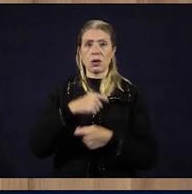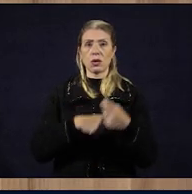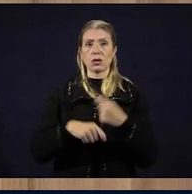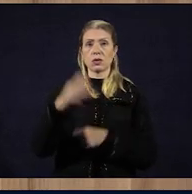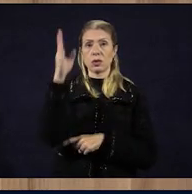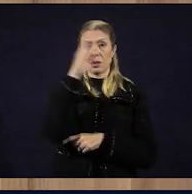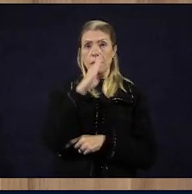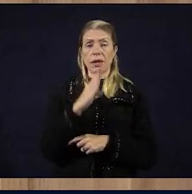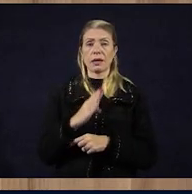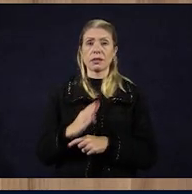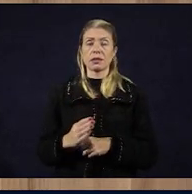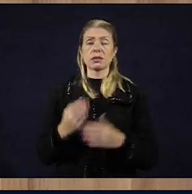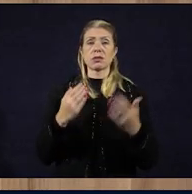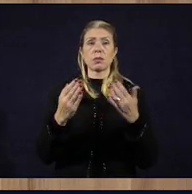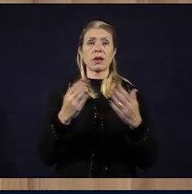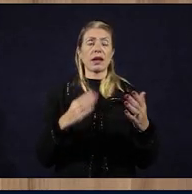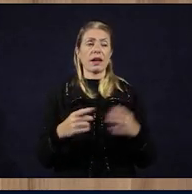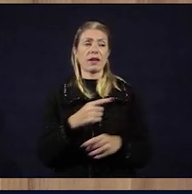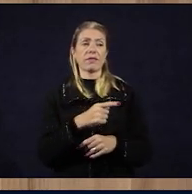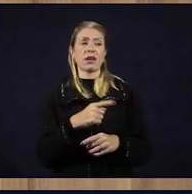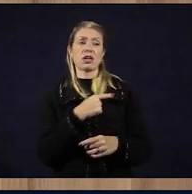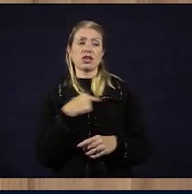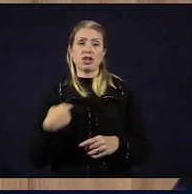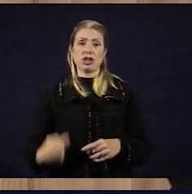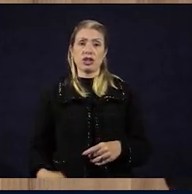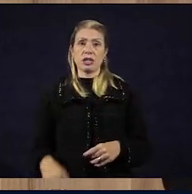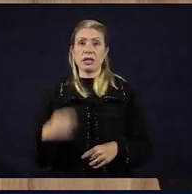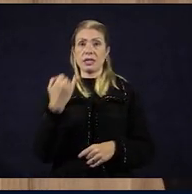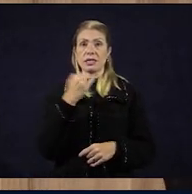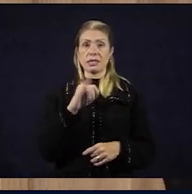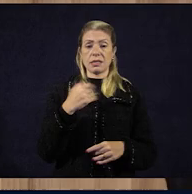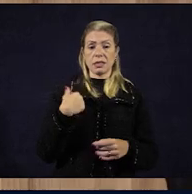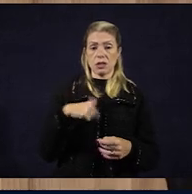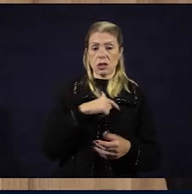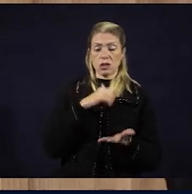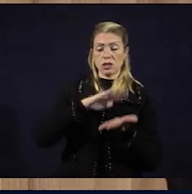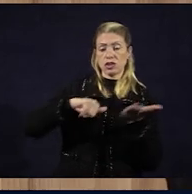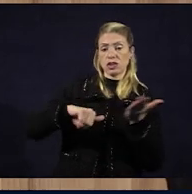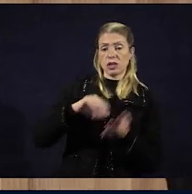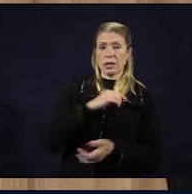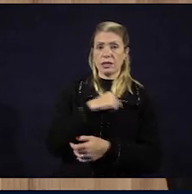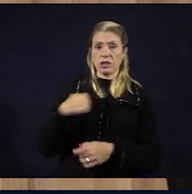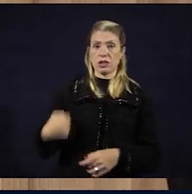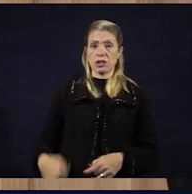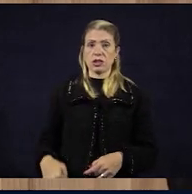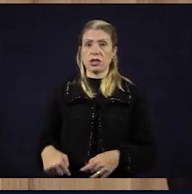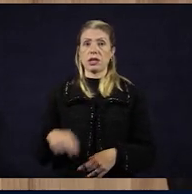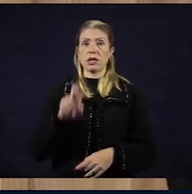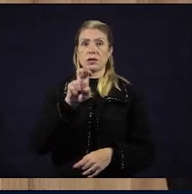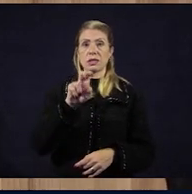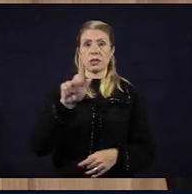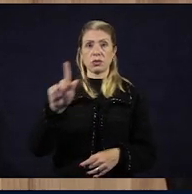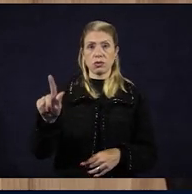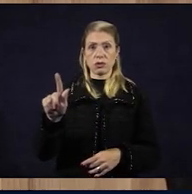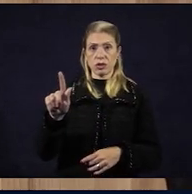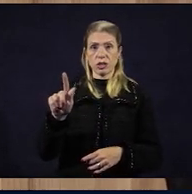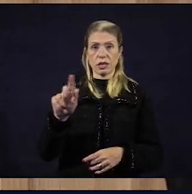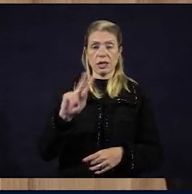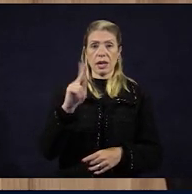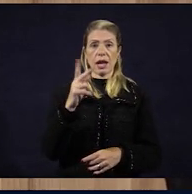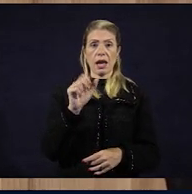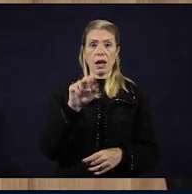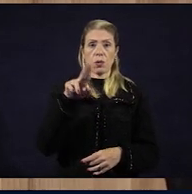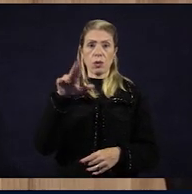tinham banido a China se a gente tivesse feito o banimento da China do 5g da Huawei